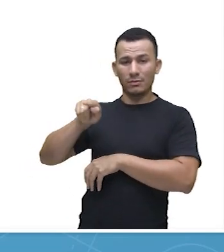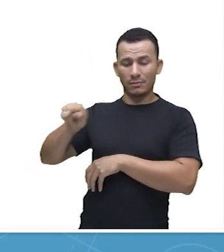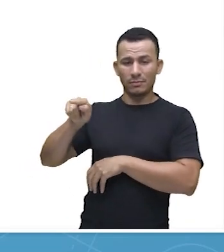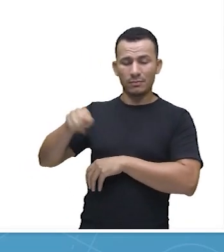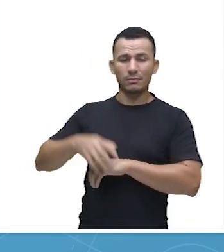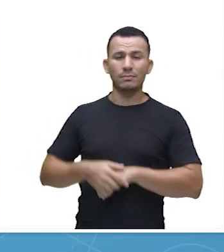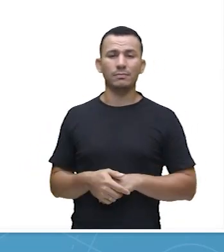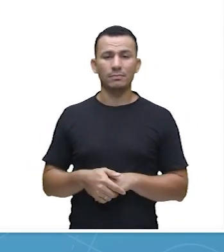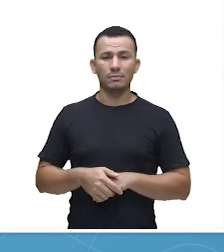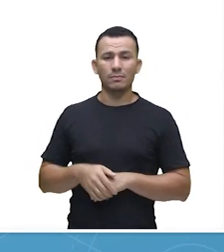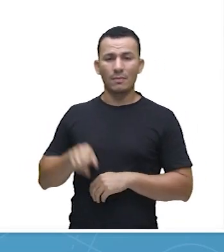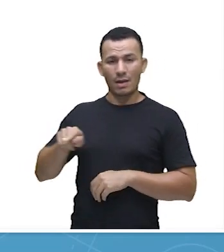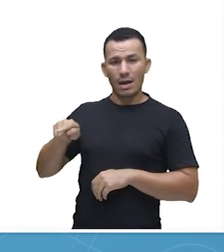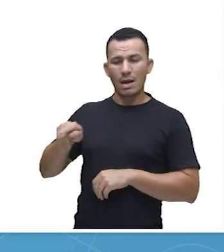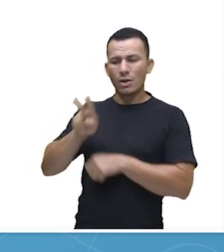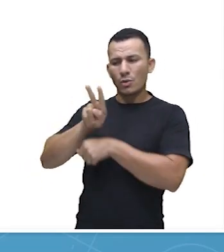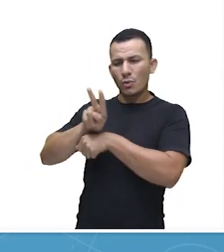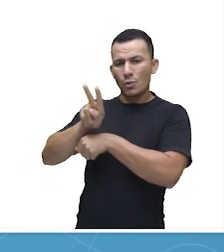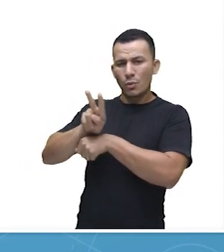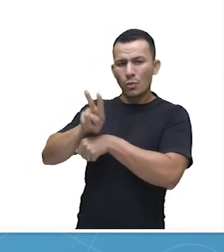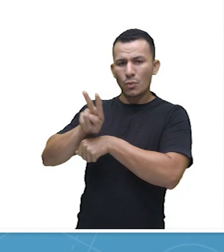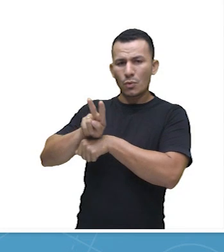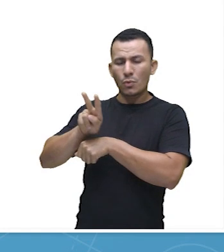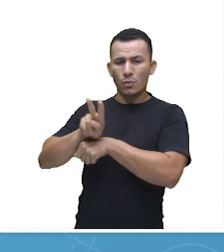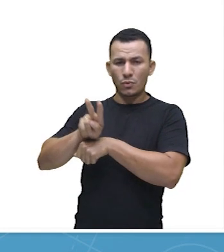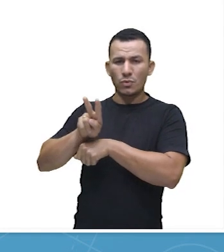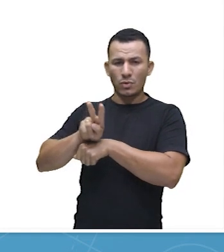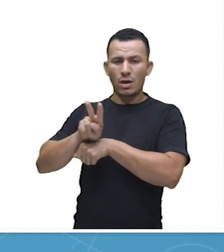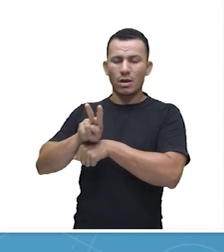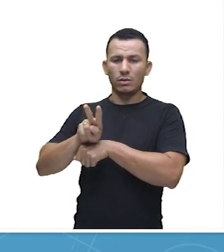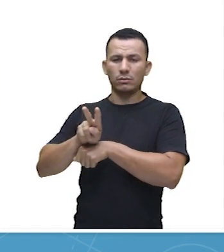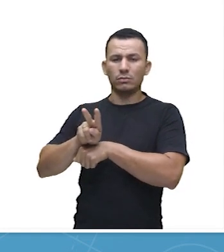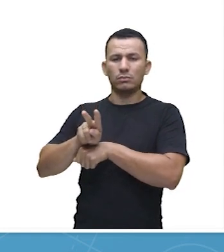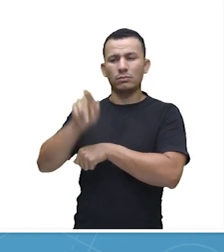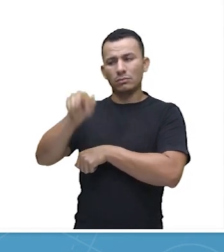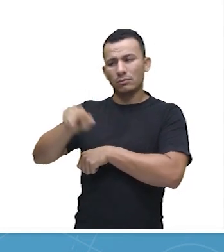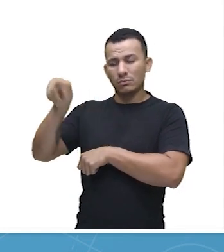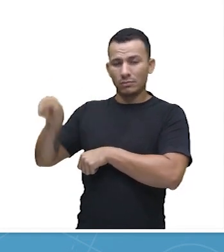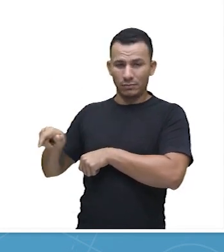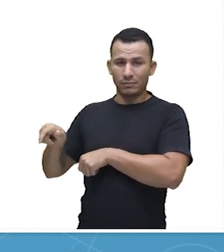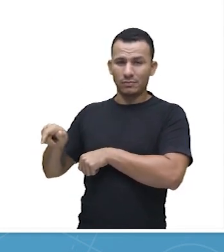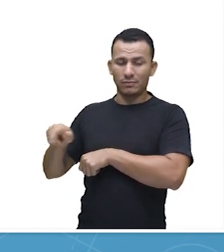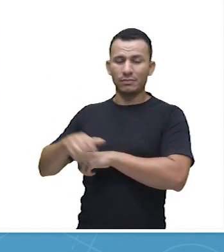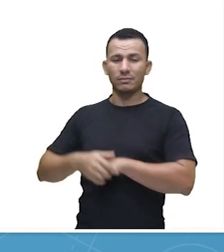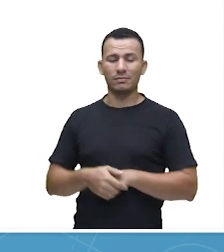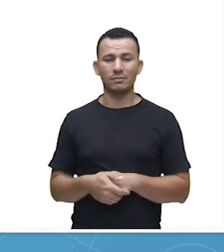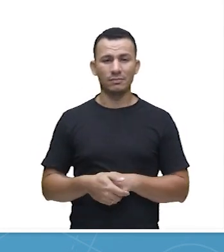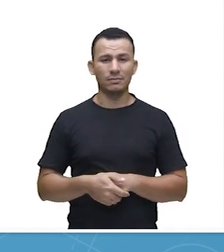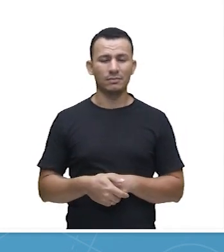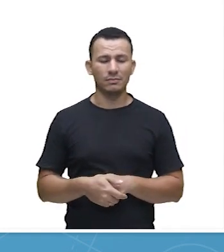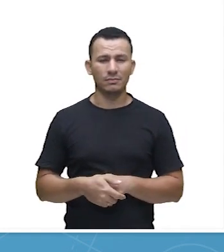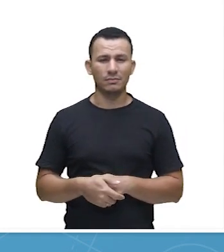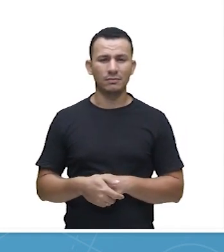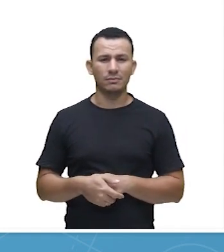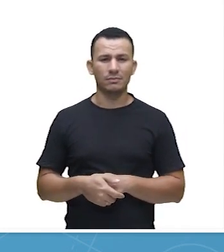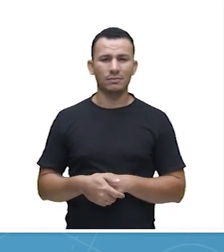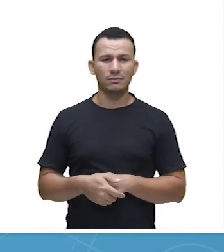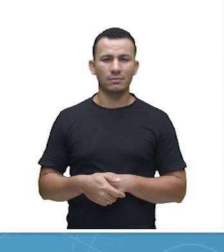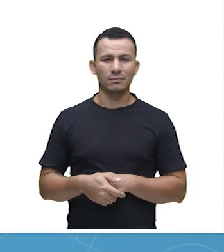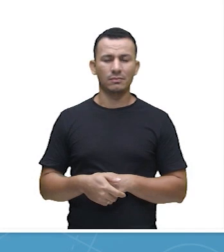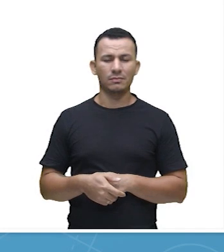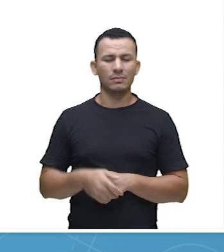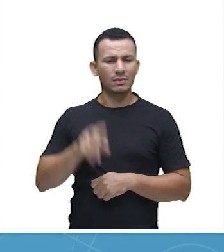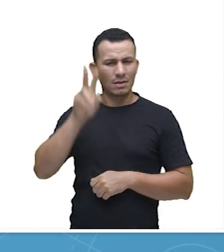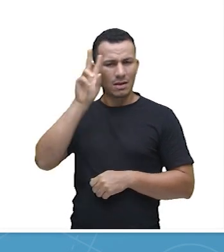vingativo vigia eternamente as duas vítimas. Vamos lembrar que quem é que quer se vingar? M'Boi,